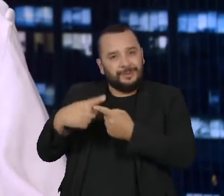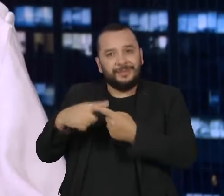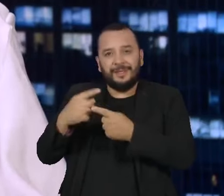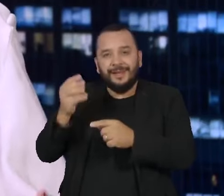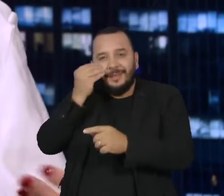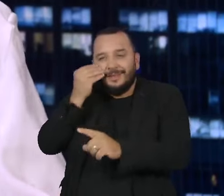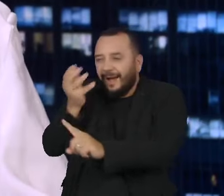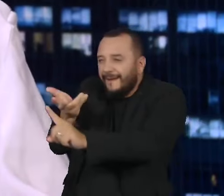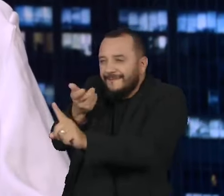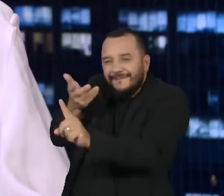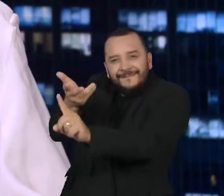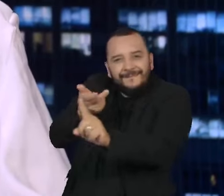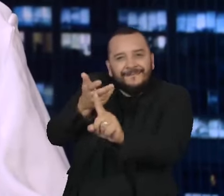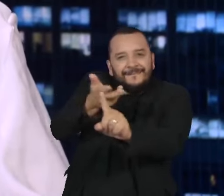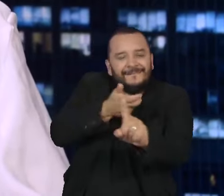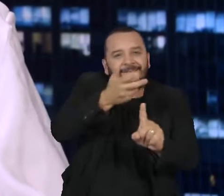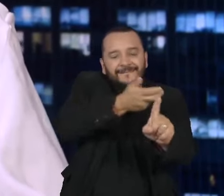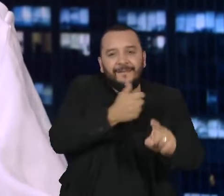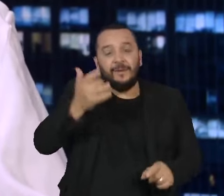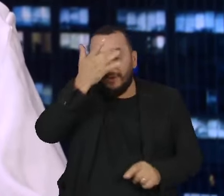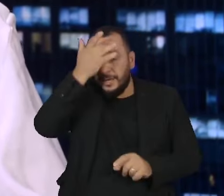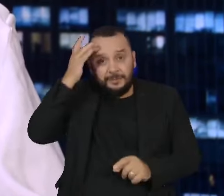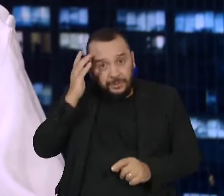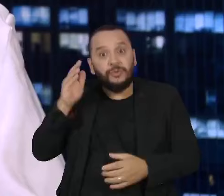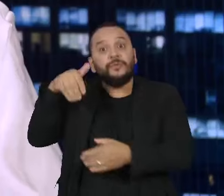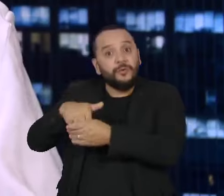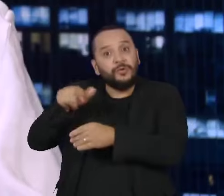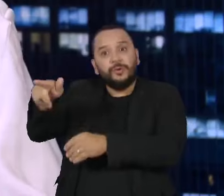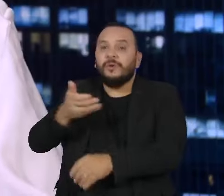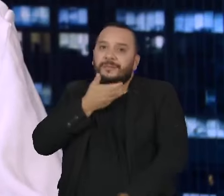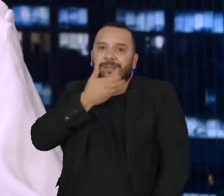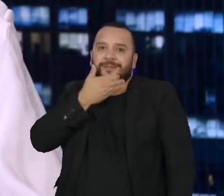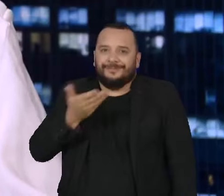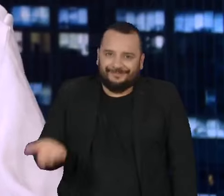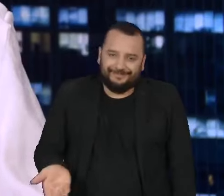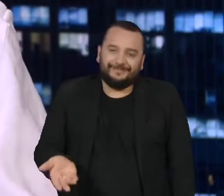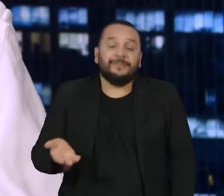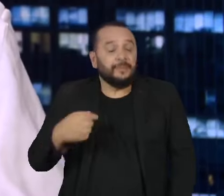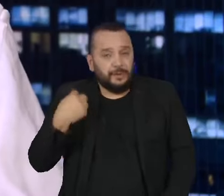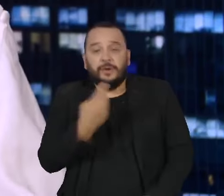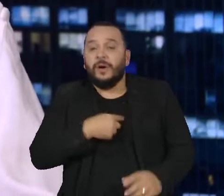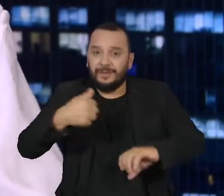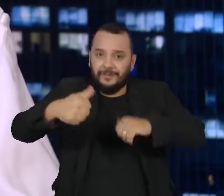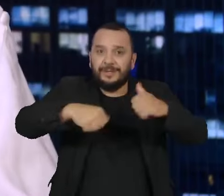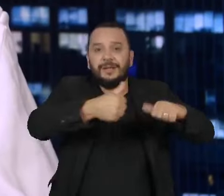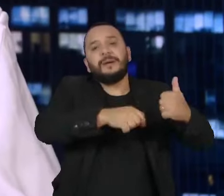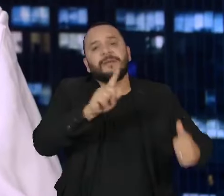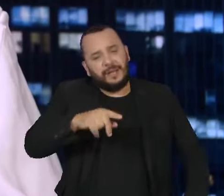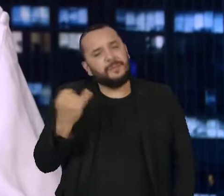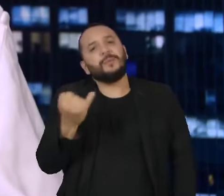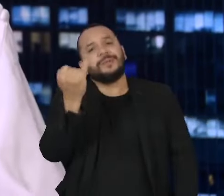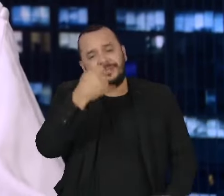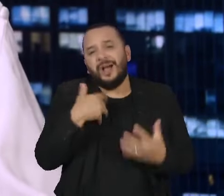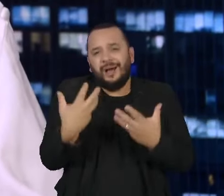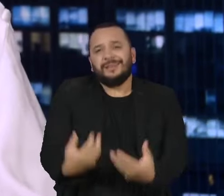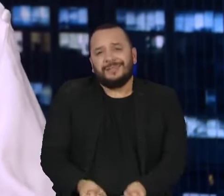conseguisse abrir diálogo também com essa parcela do eleitorado, e por isso nós avaliamos que era importante a gente